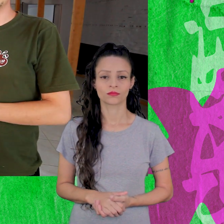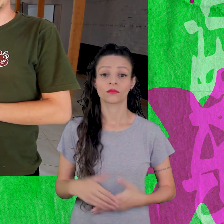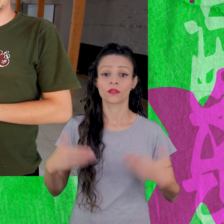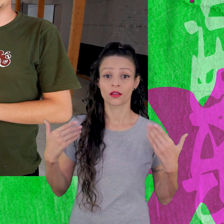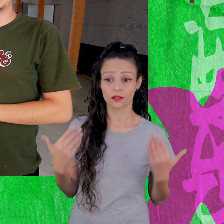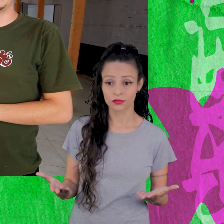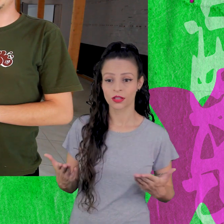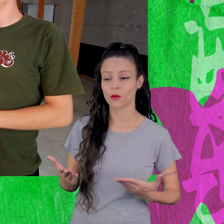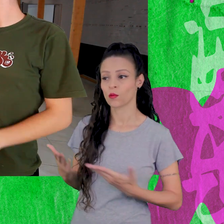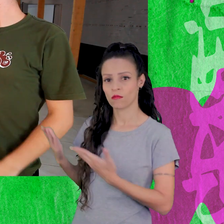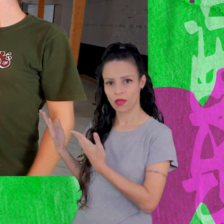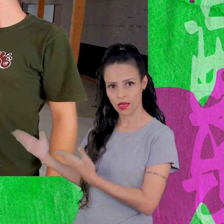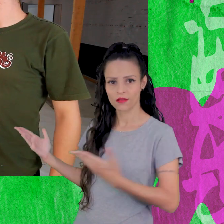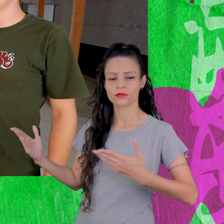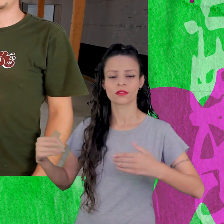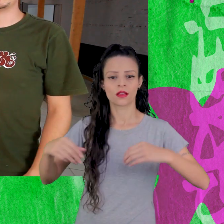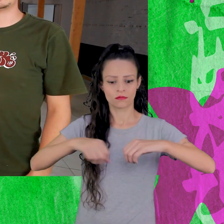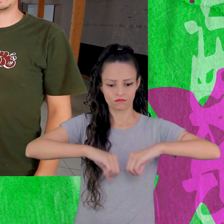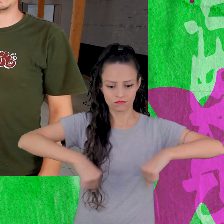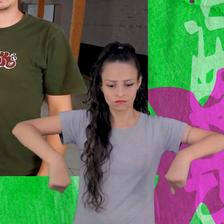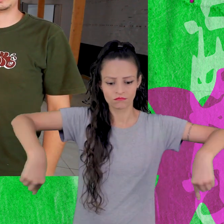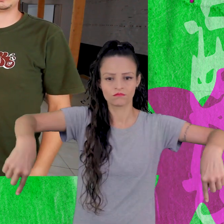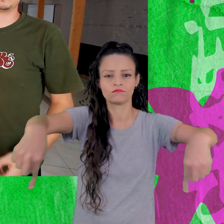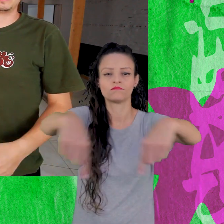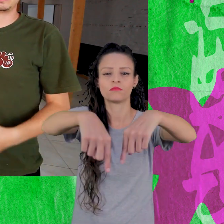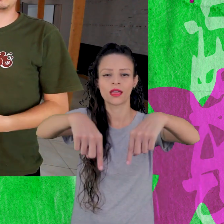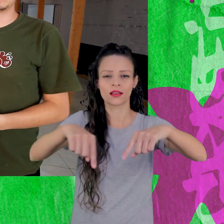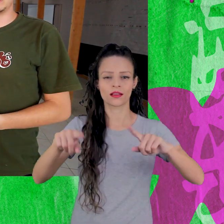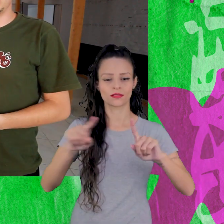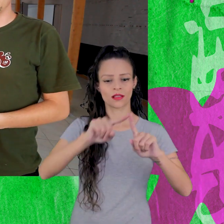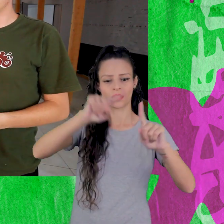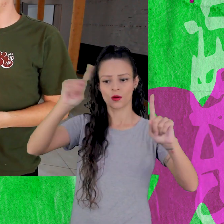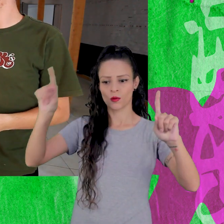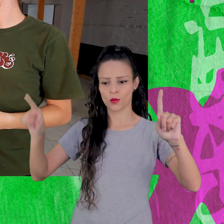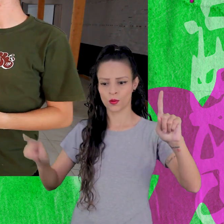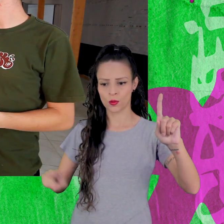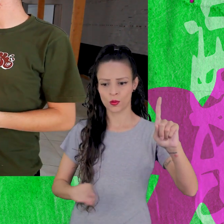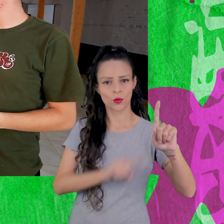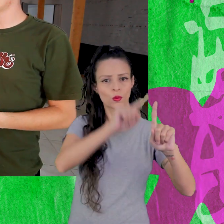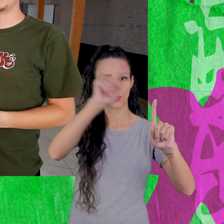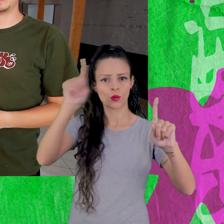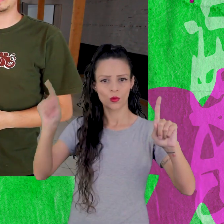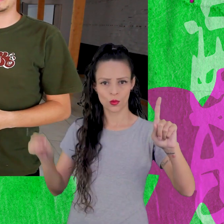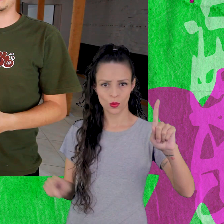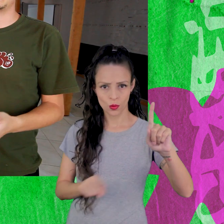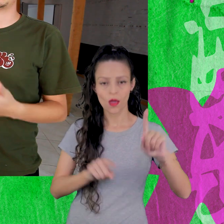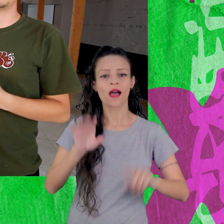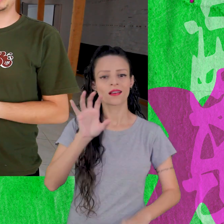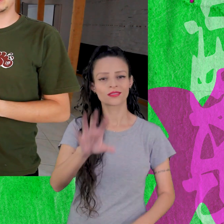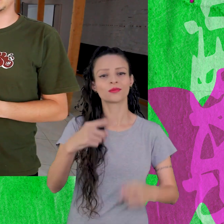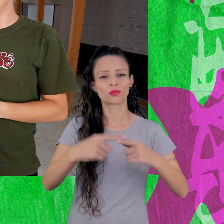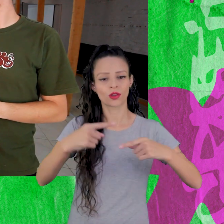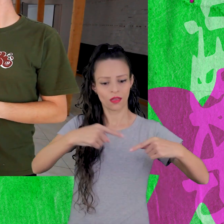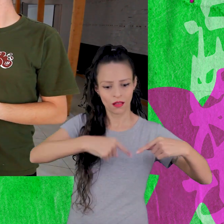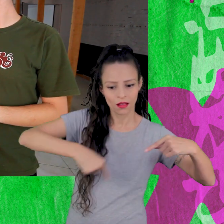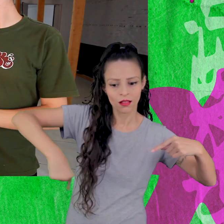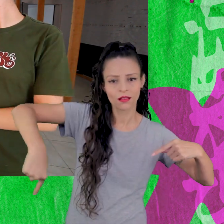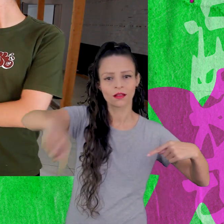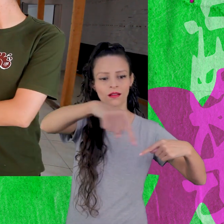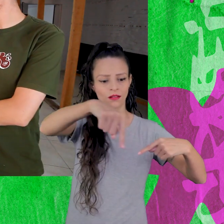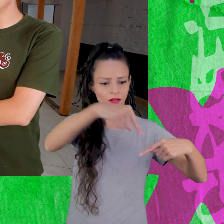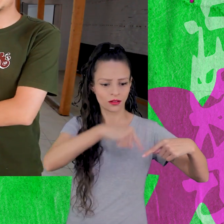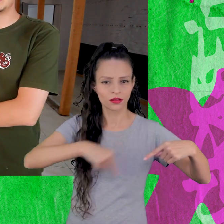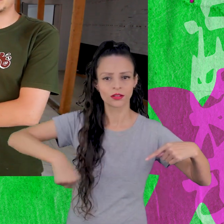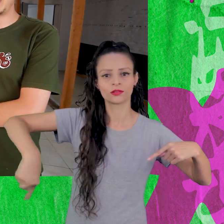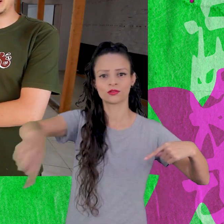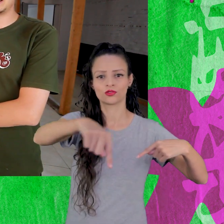Então essa daqui é uma mesa que a gente chama de carrossel. Ela tem esse nome porque ela acaba girando. Então